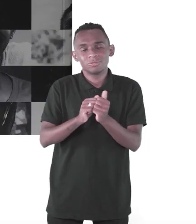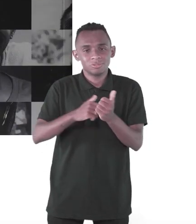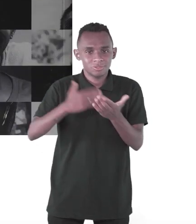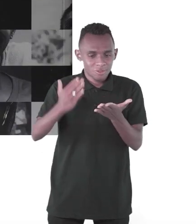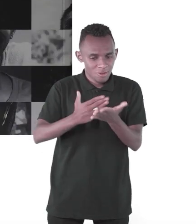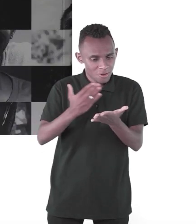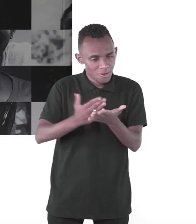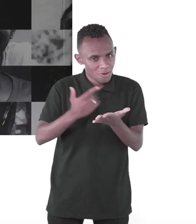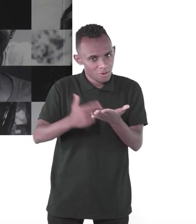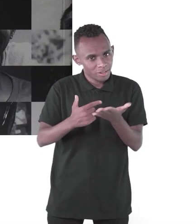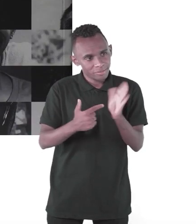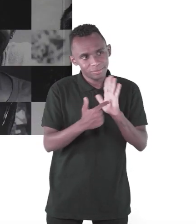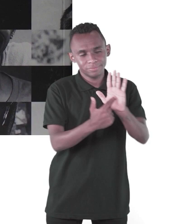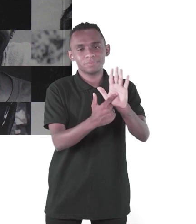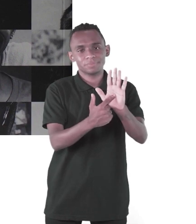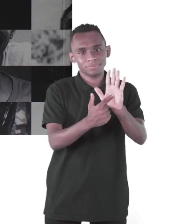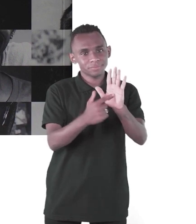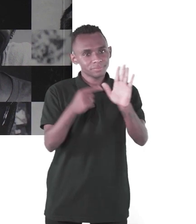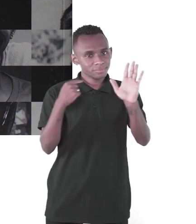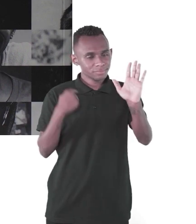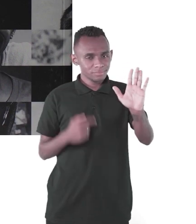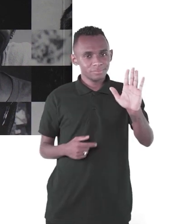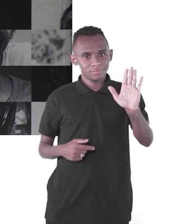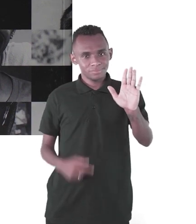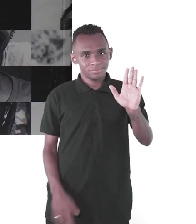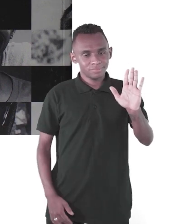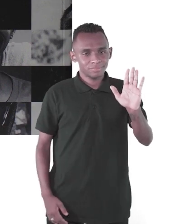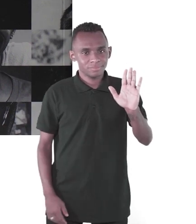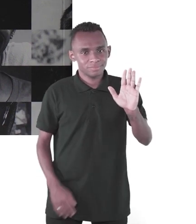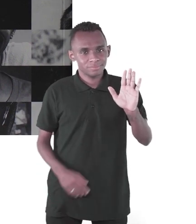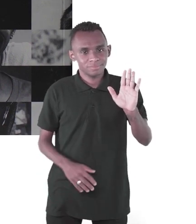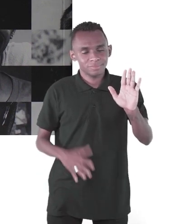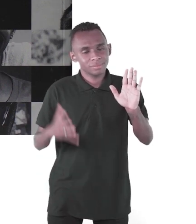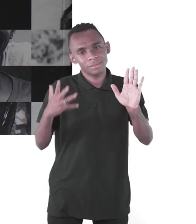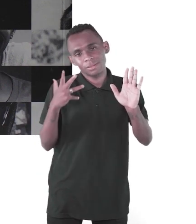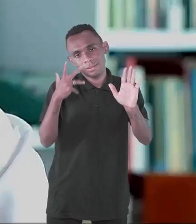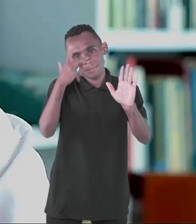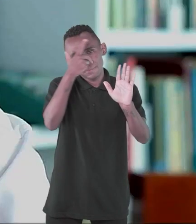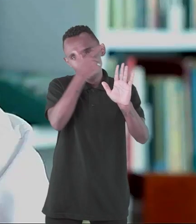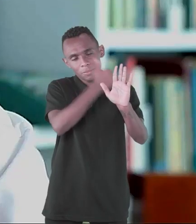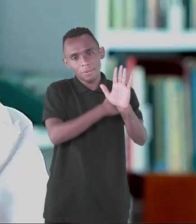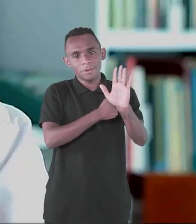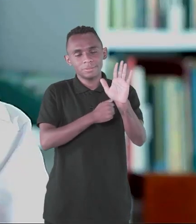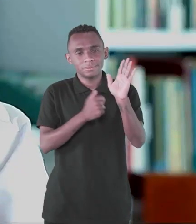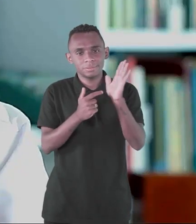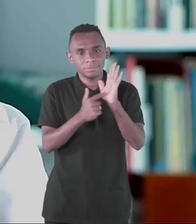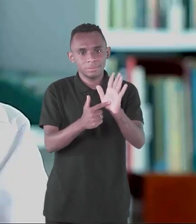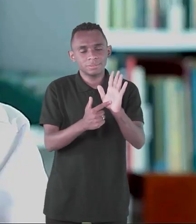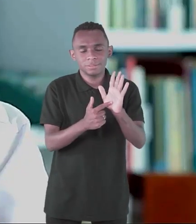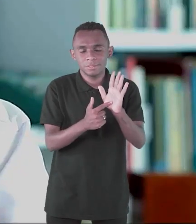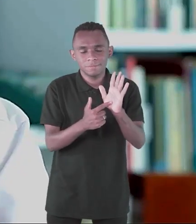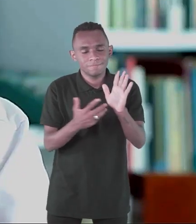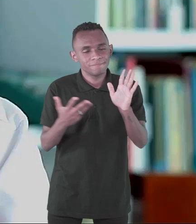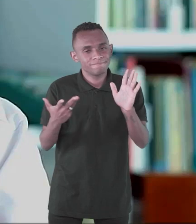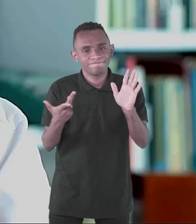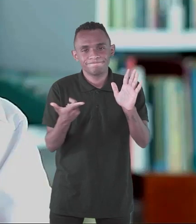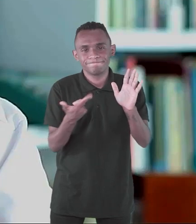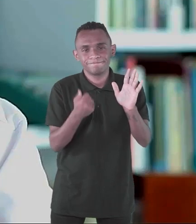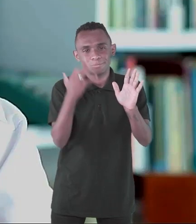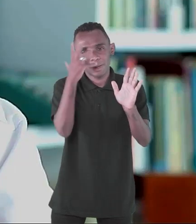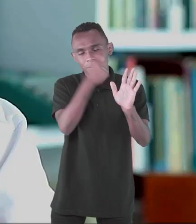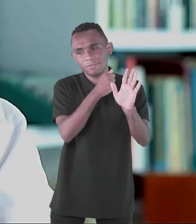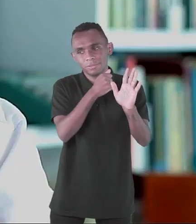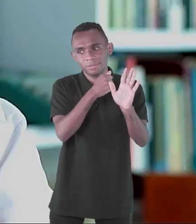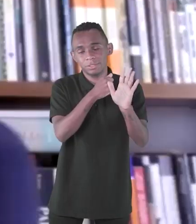tá aqui. Colocou no ar aí, Vozes do Brasil, edições Sesc. Olha que lindão que ele é. Mostra o livro aí, mostra o livro. Lindo. Olha